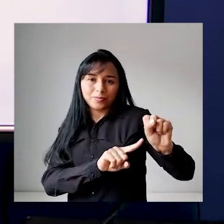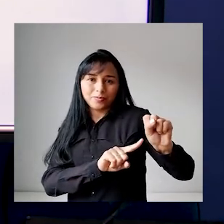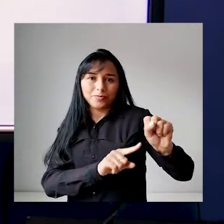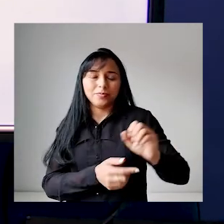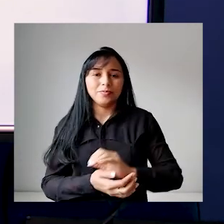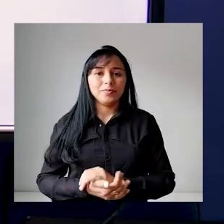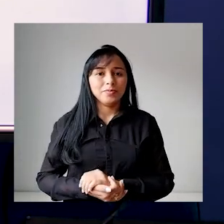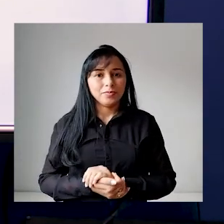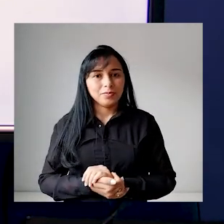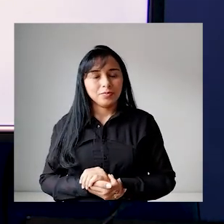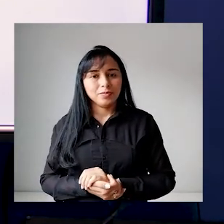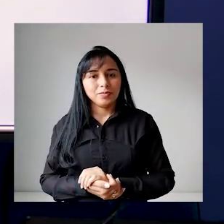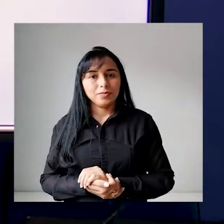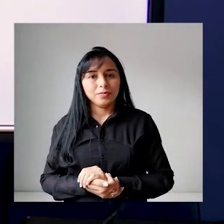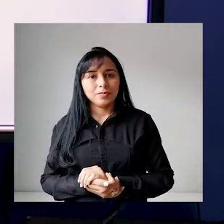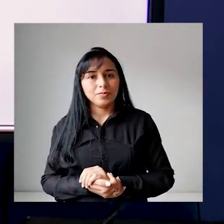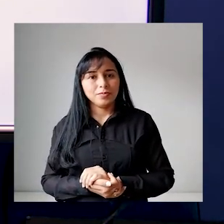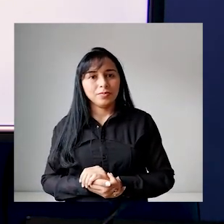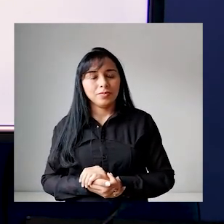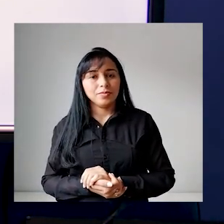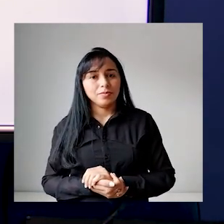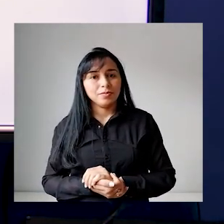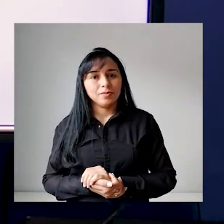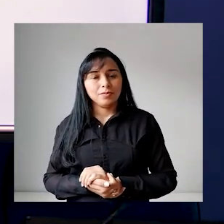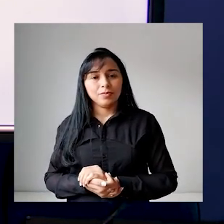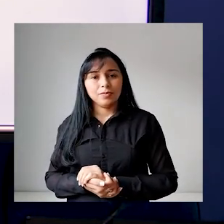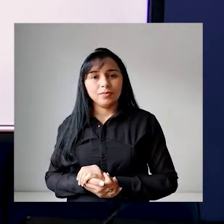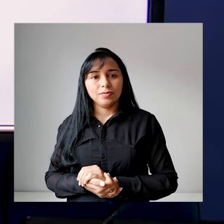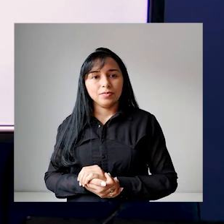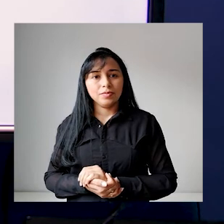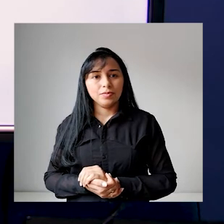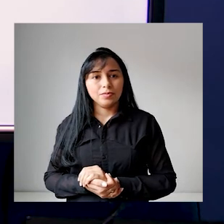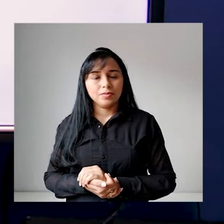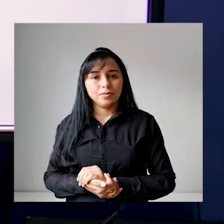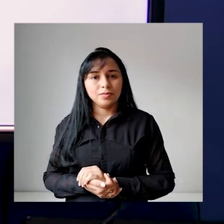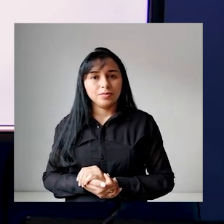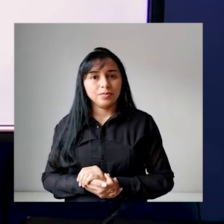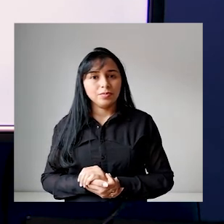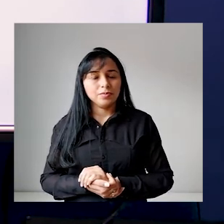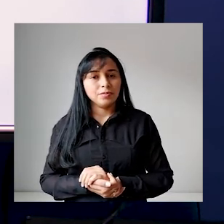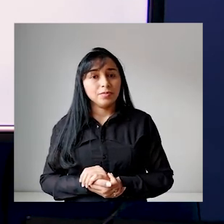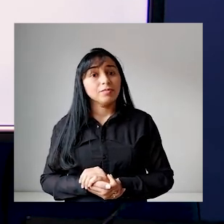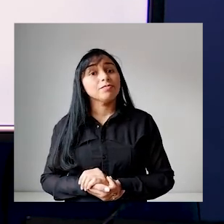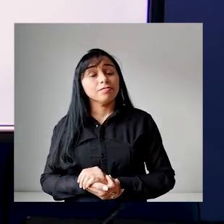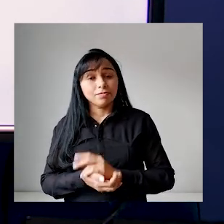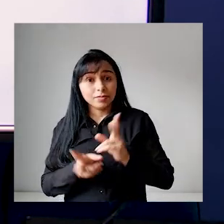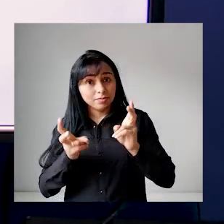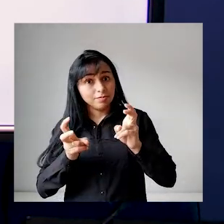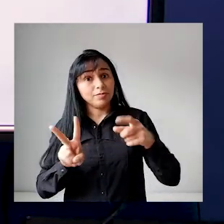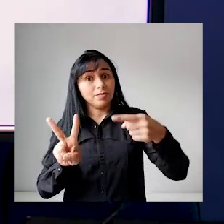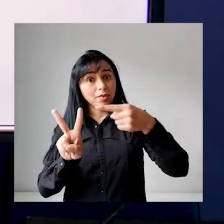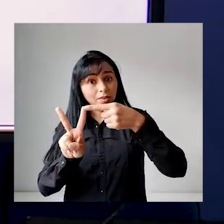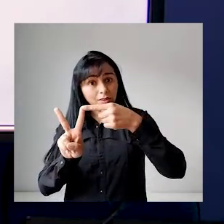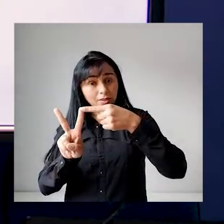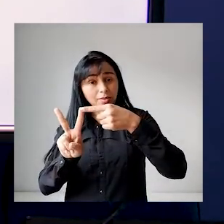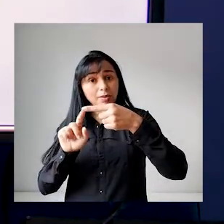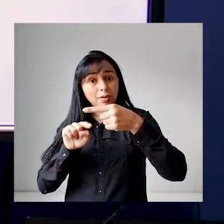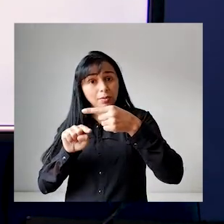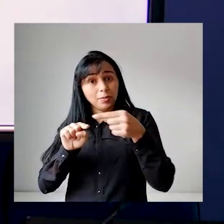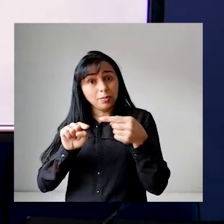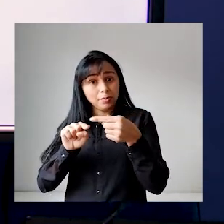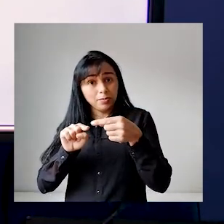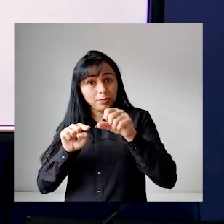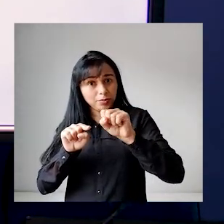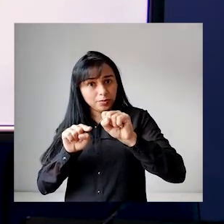ok? Olha só, isso que eu acabei de dizer. Então, o que é que eu fiz? Aqui dentro é menos 8 ao quadrado. Então, lá dentro